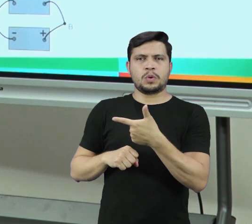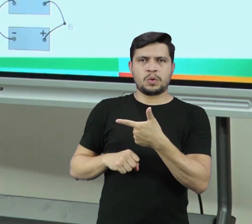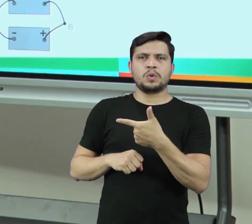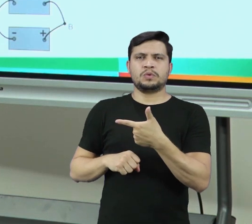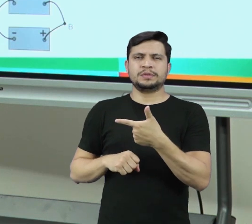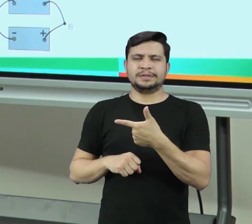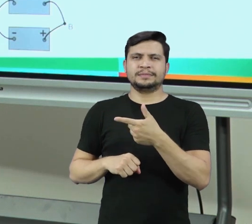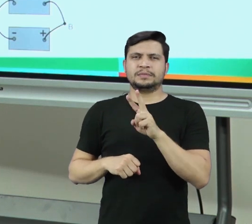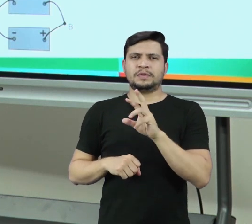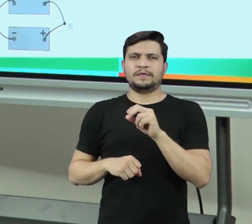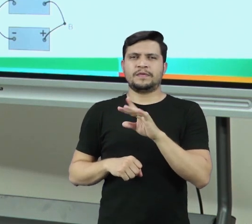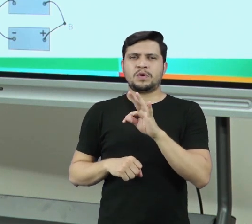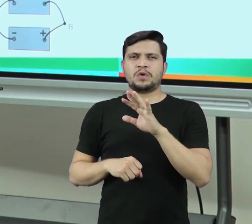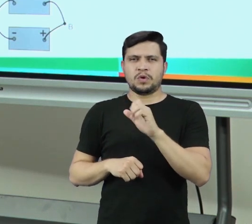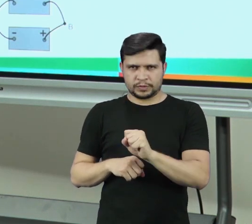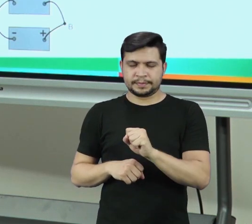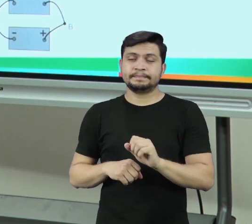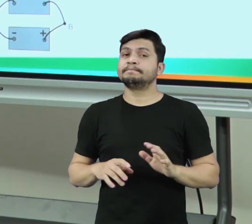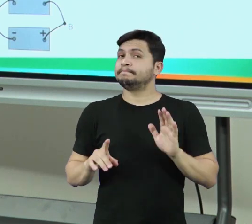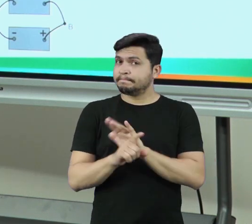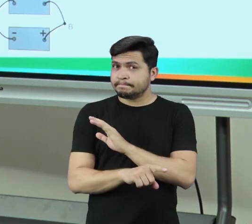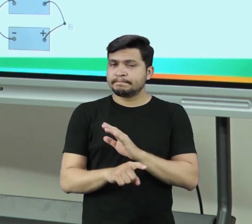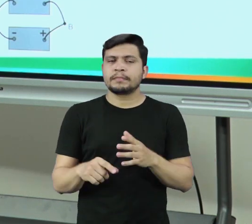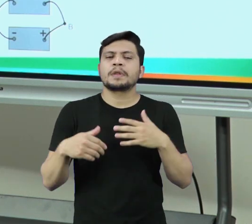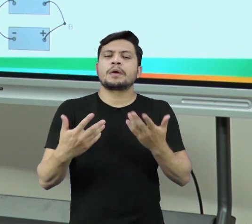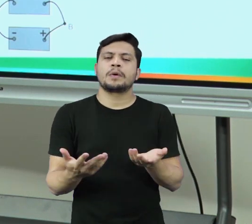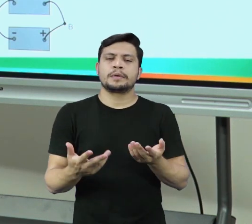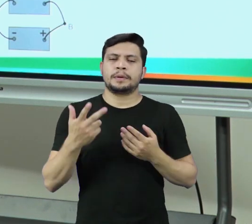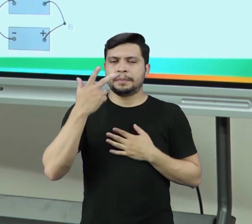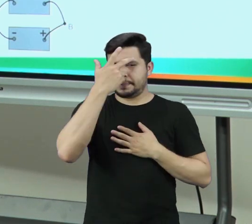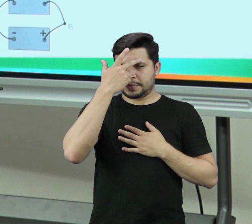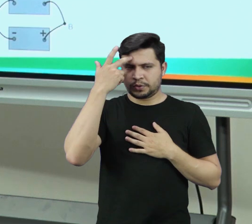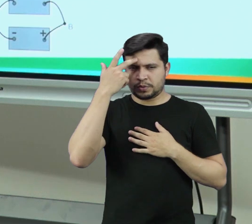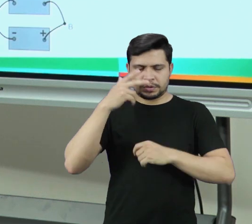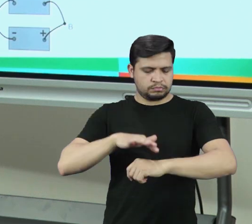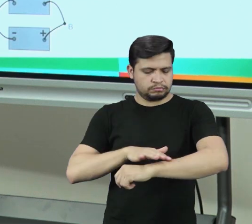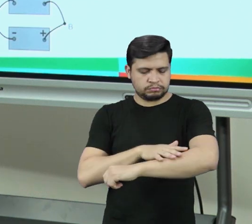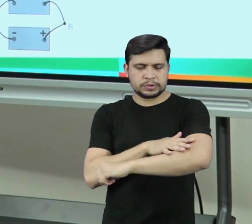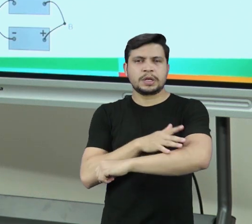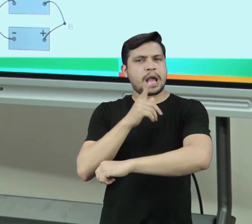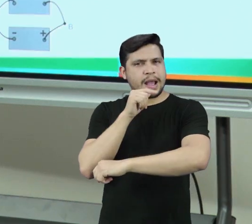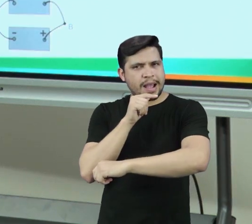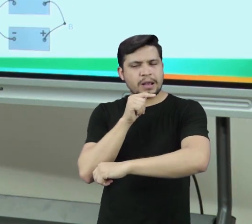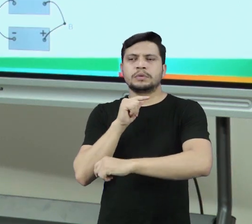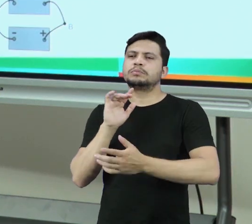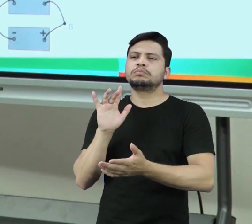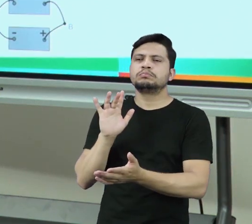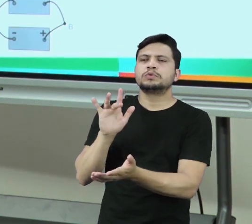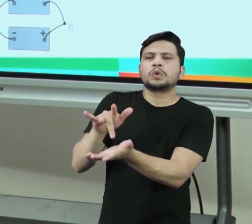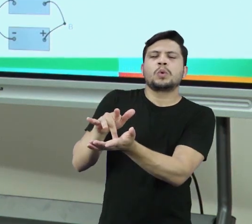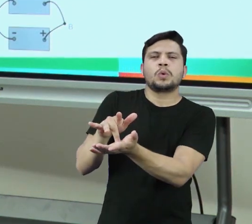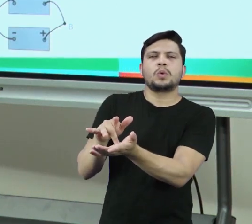pele molhada sofreu uma parada respiratória ao tocar simultaneamente nos pontos A e B